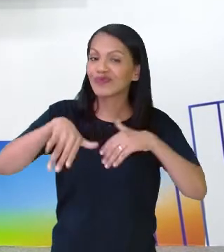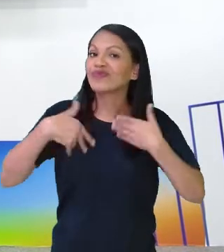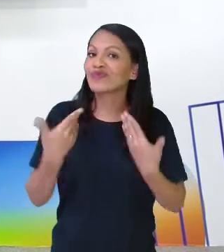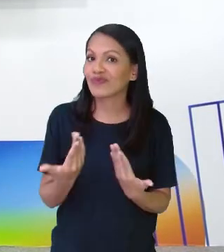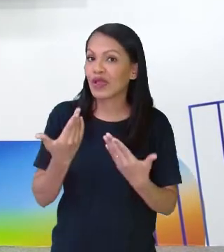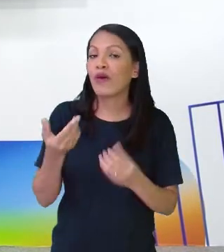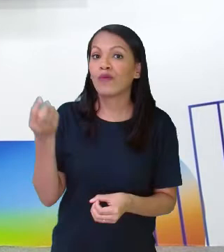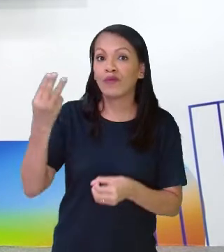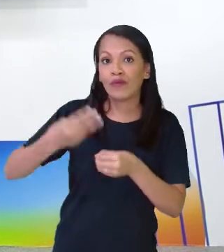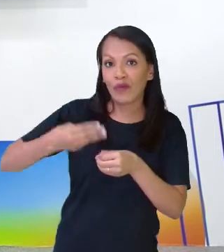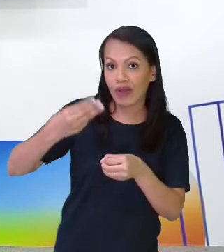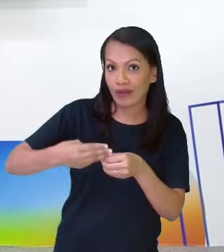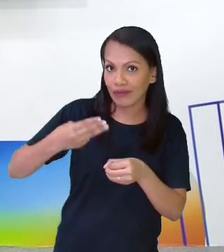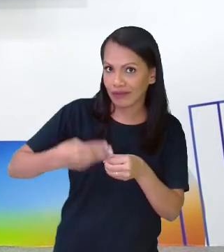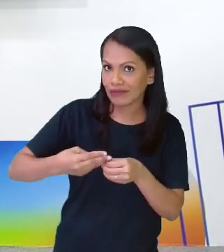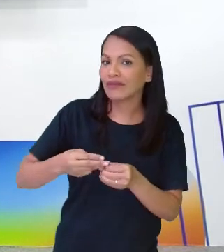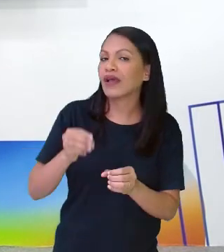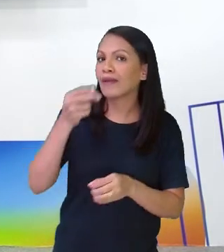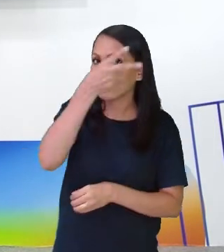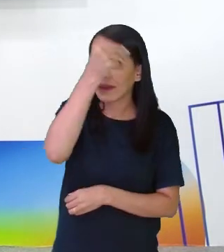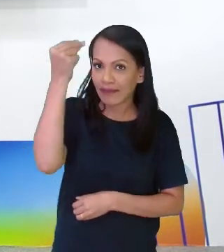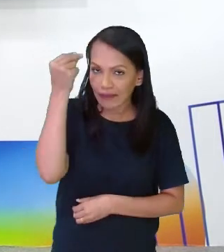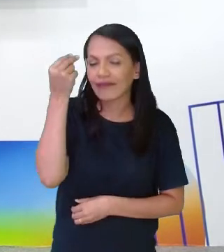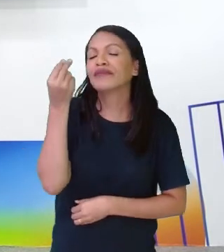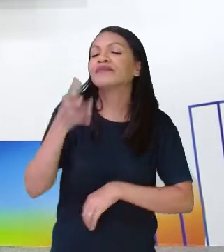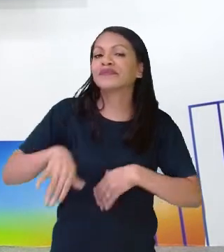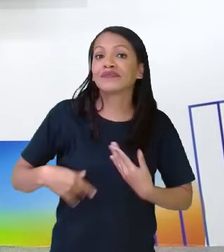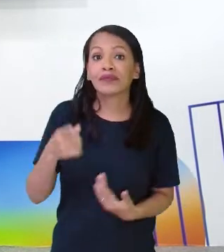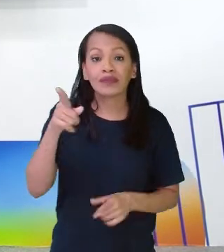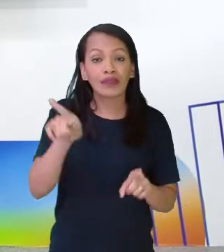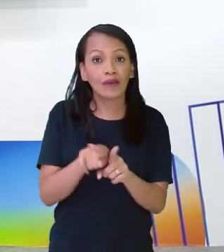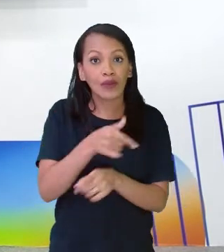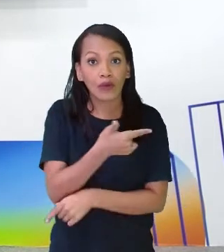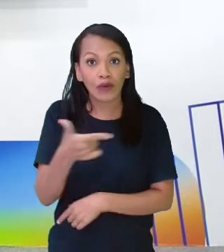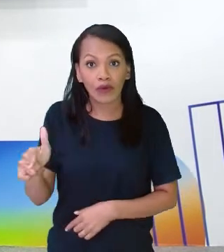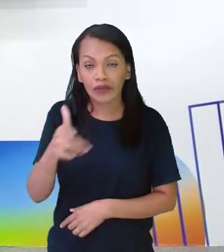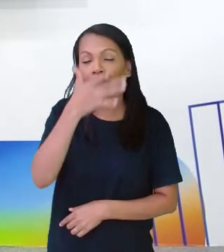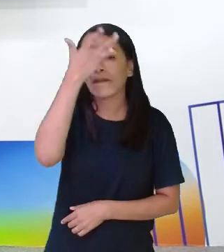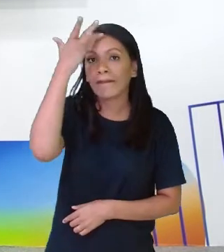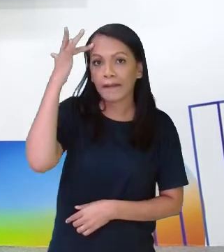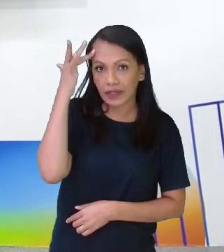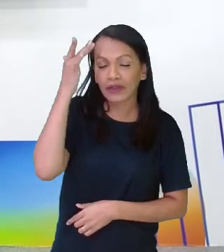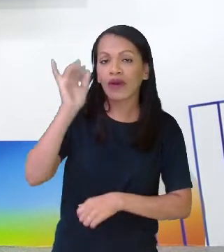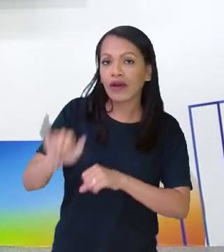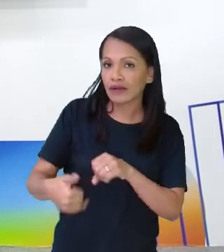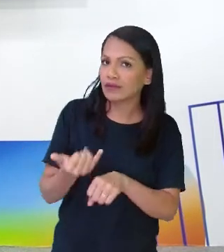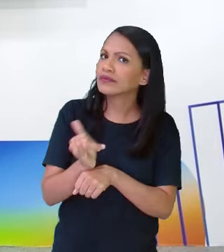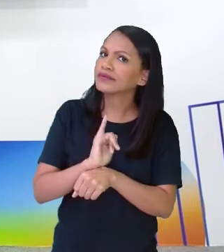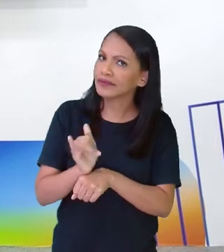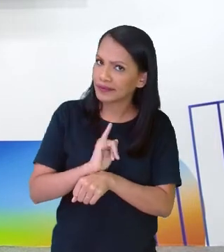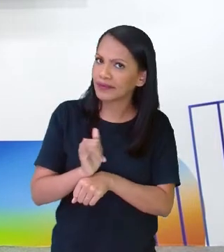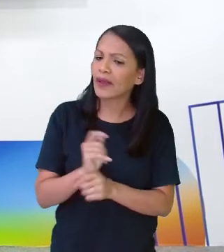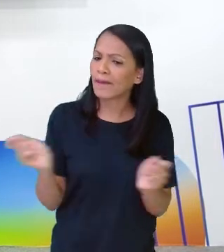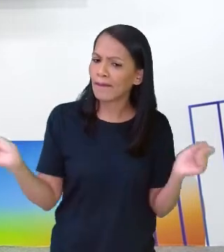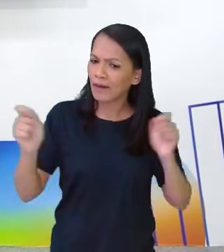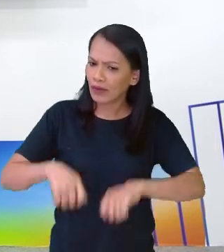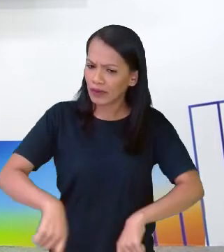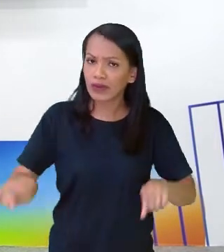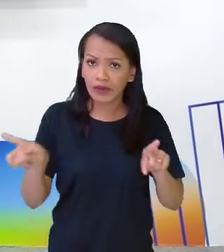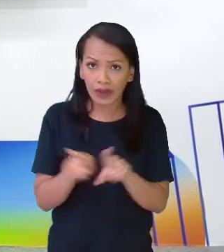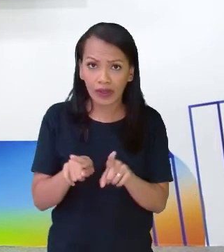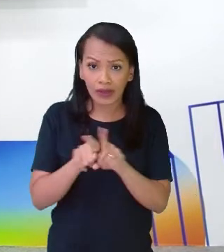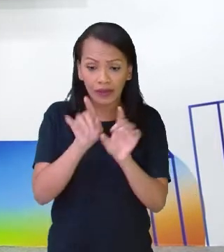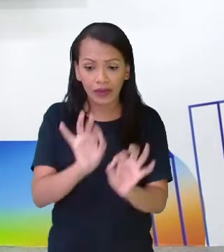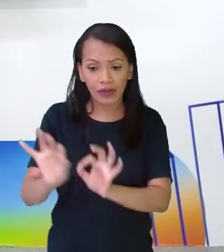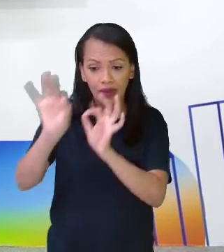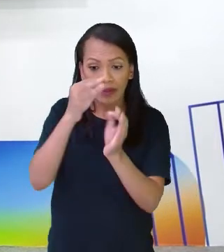rede municipal e de outras pessoas que estão assistindo essa aula pelo canal do YouTube. É uma das possibilidades que vocês têm de